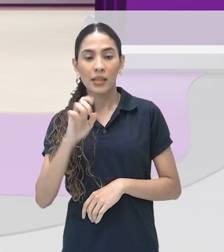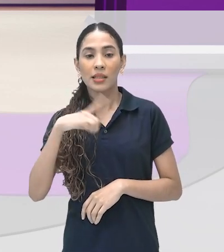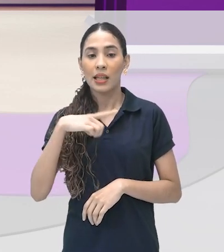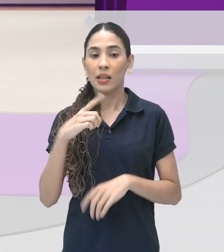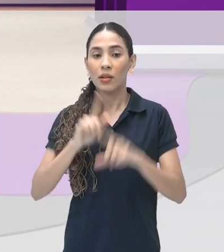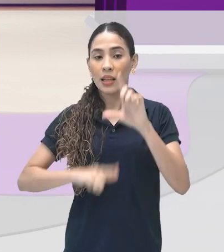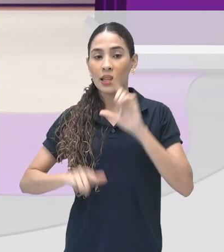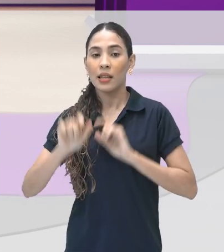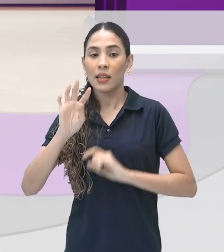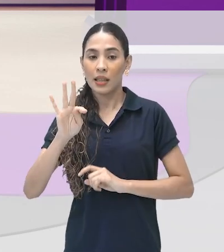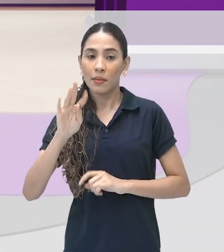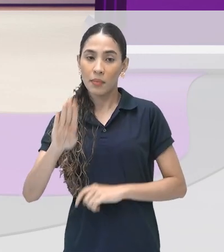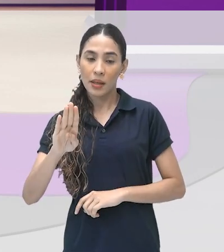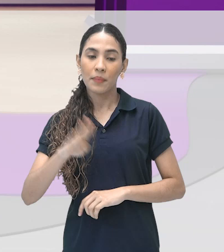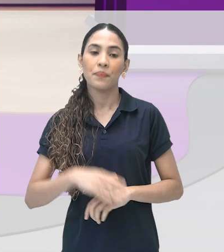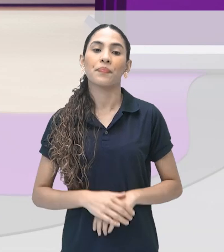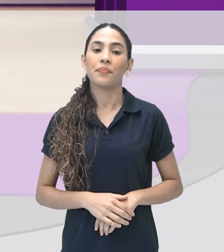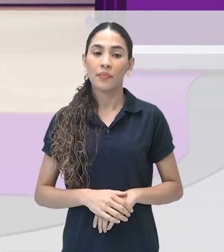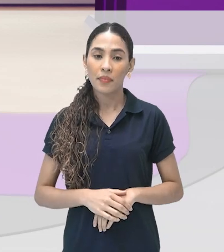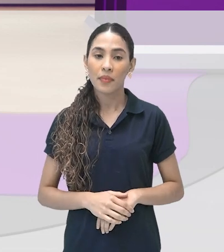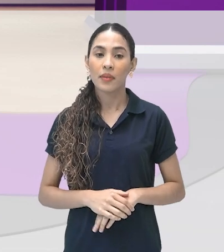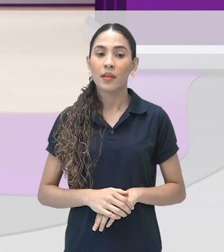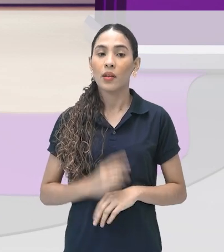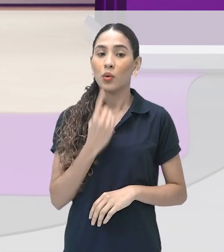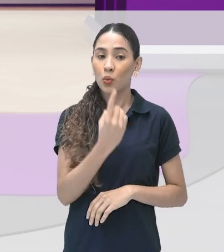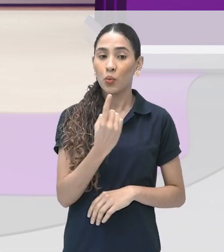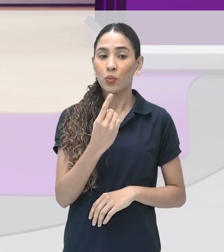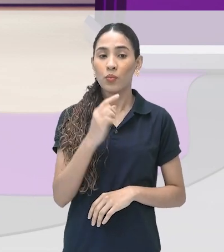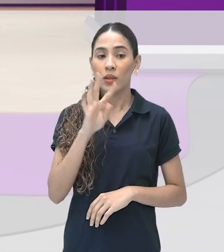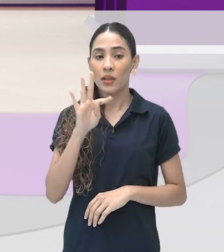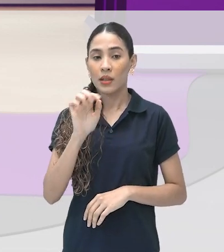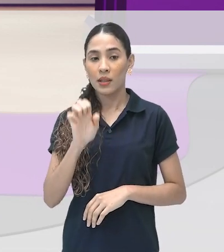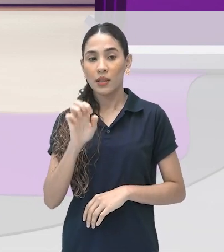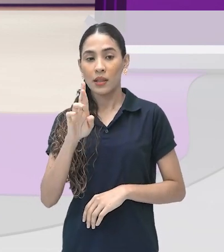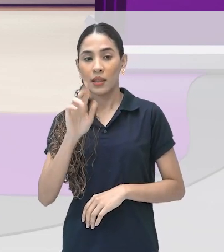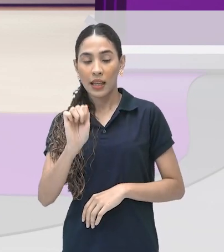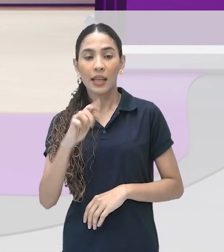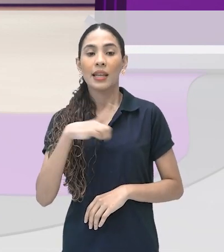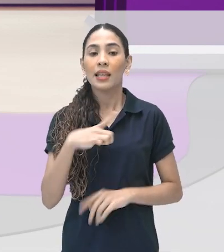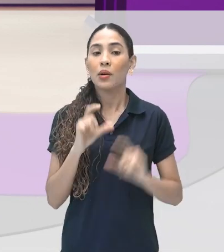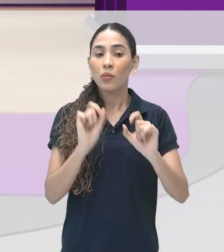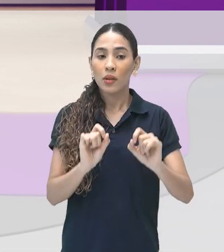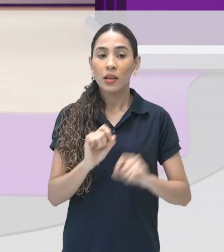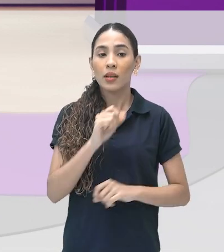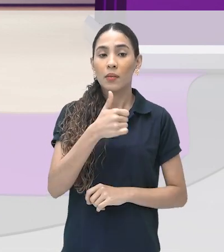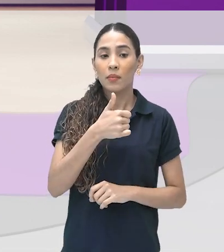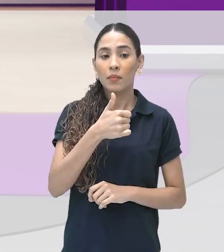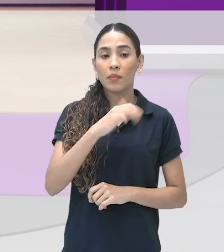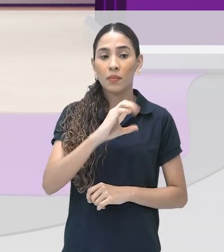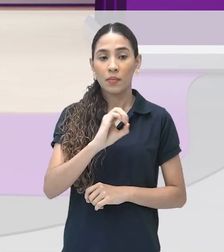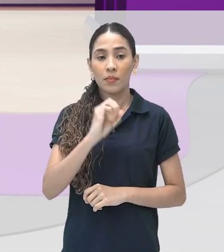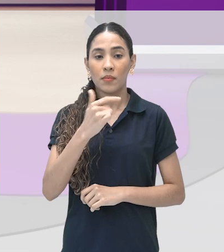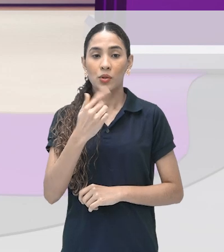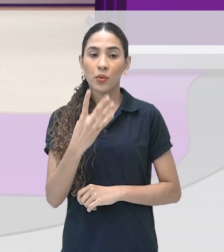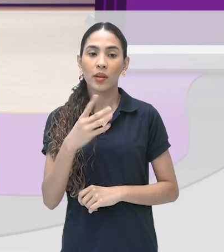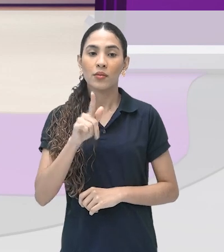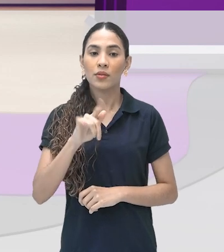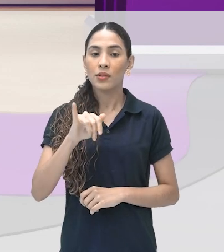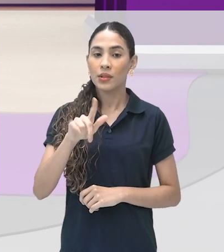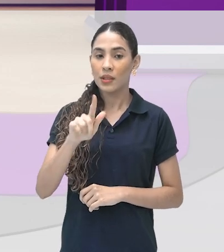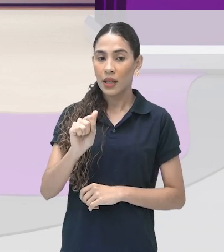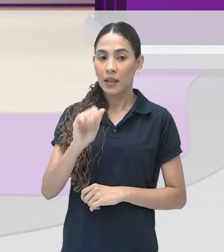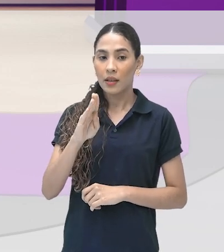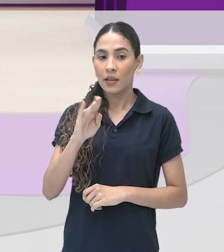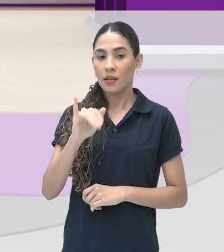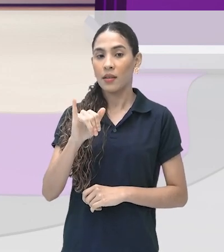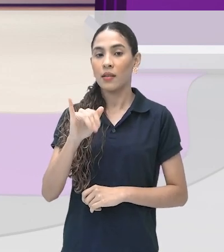representado ali pelas letras TB, e em 1 terabyte nós teremos 1024